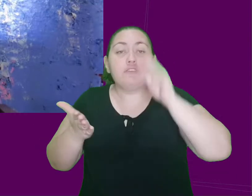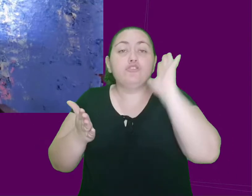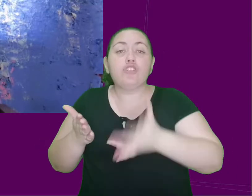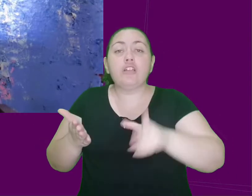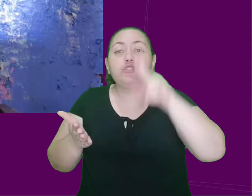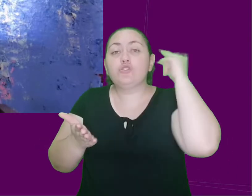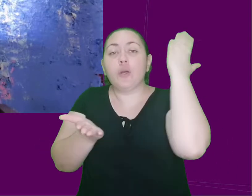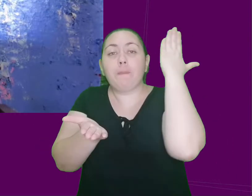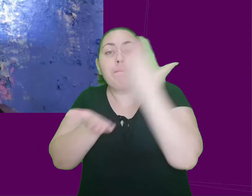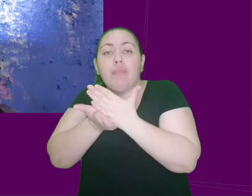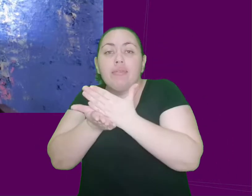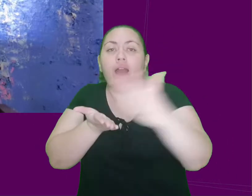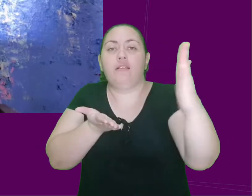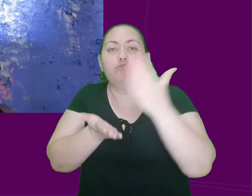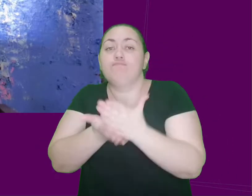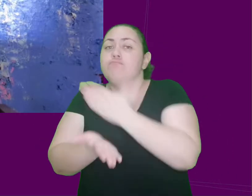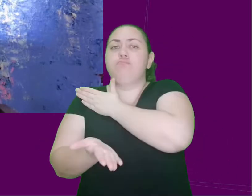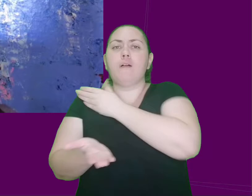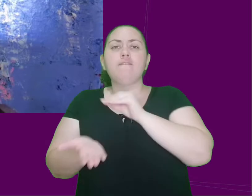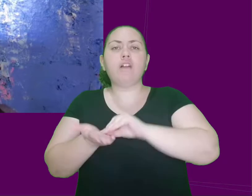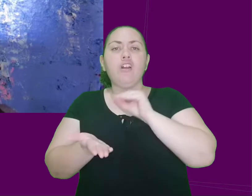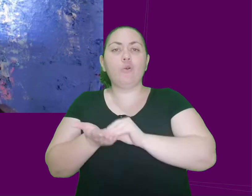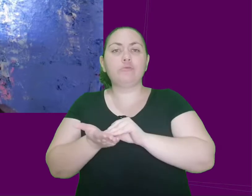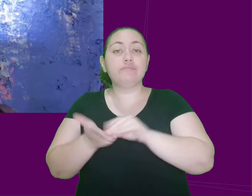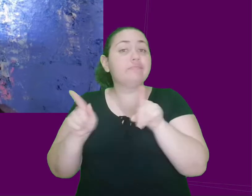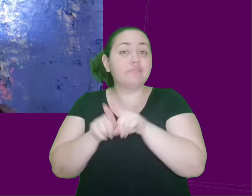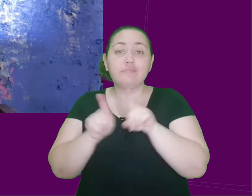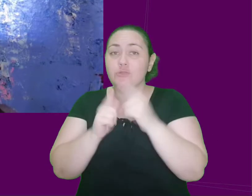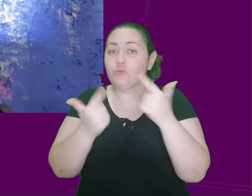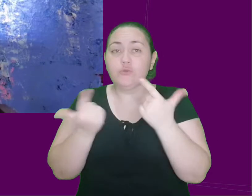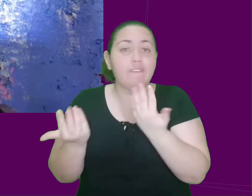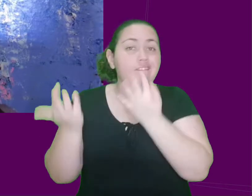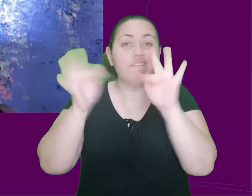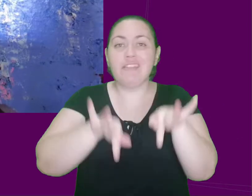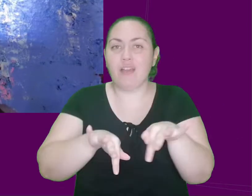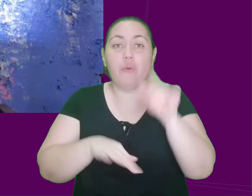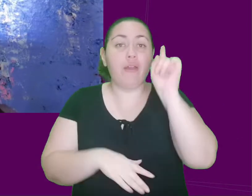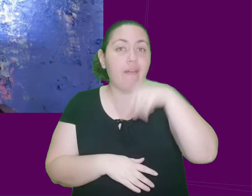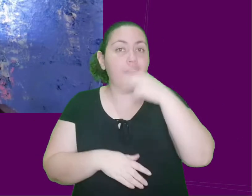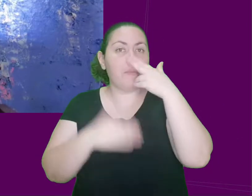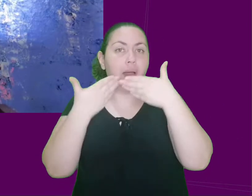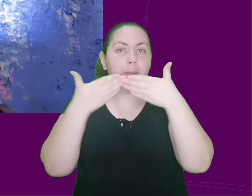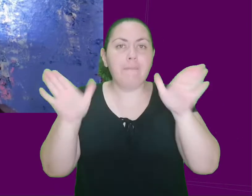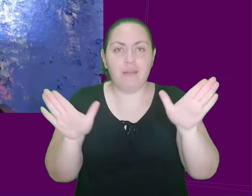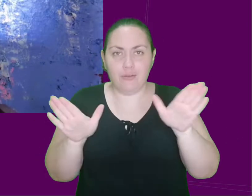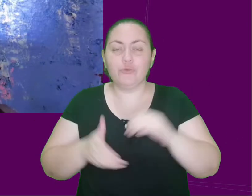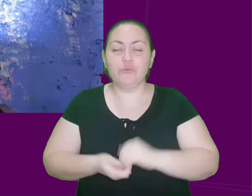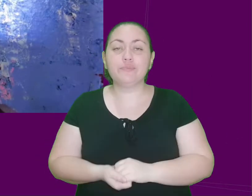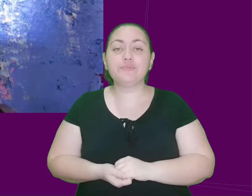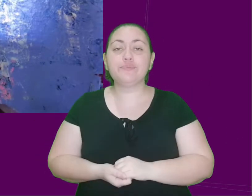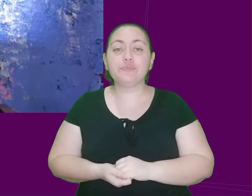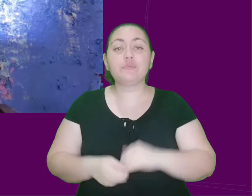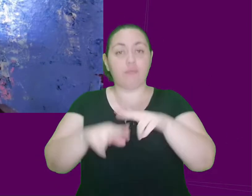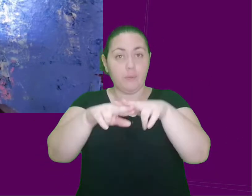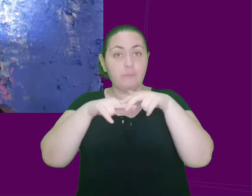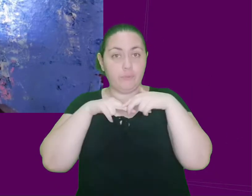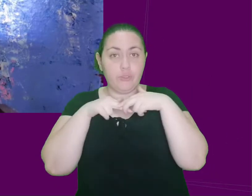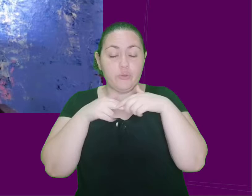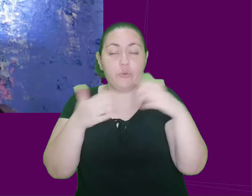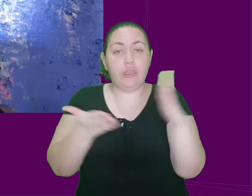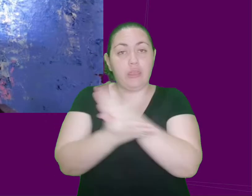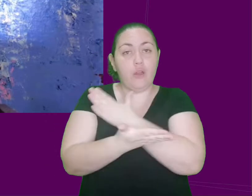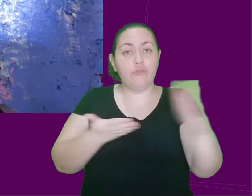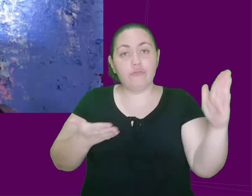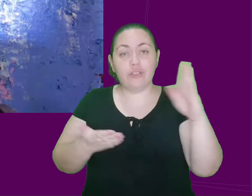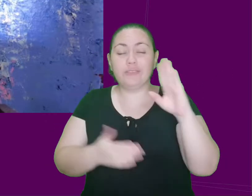andamento. E eles parecem também não ter um fechamento propriamente dito, eles são abertos. E em função